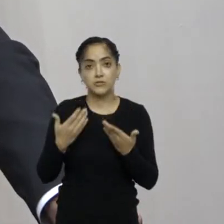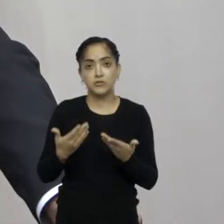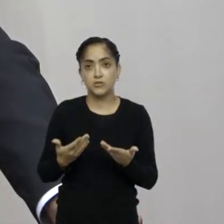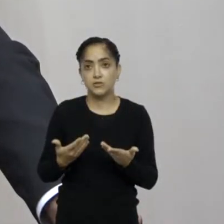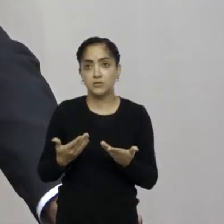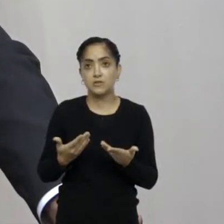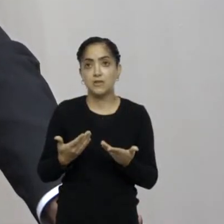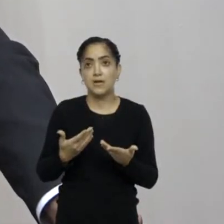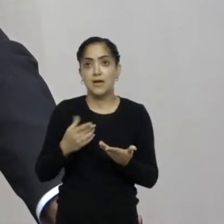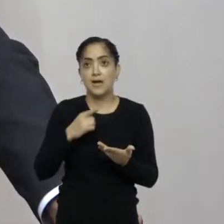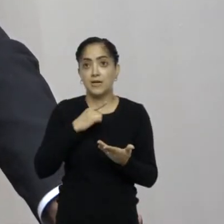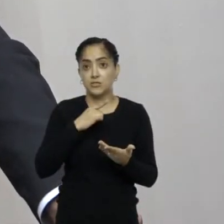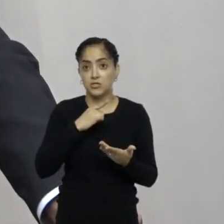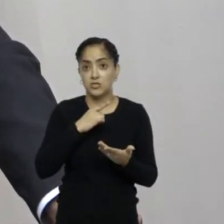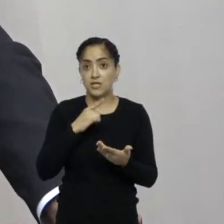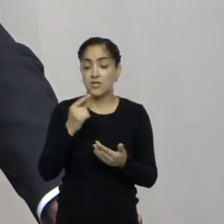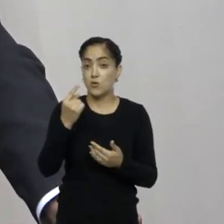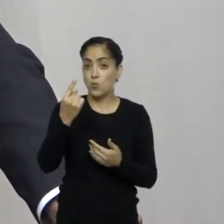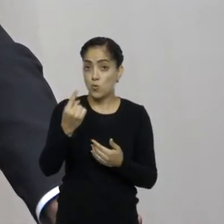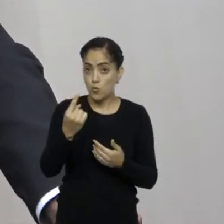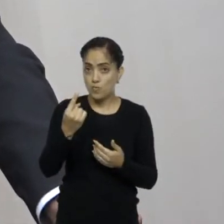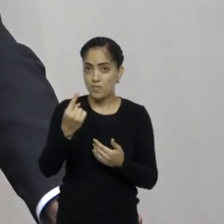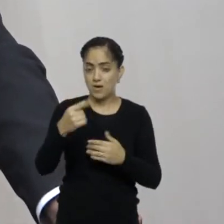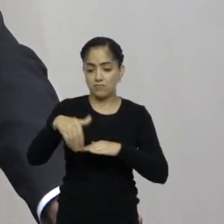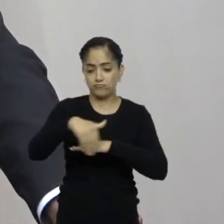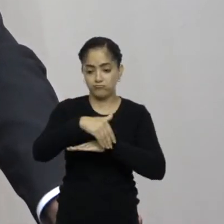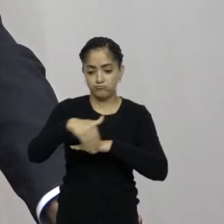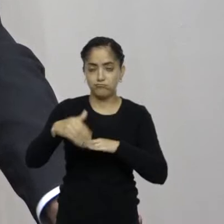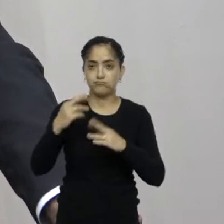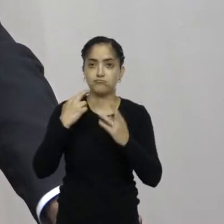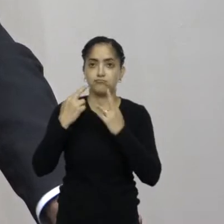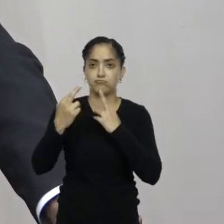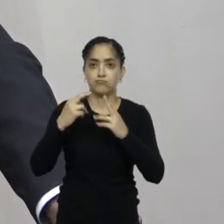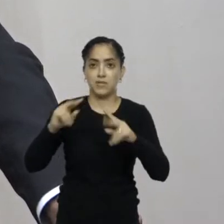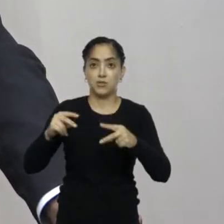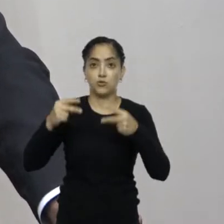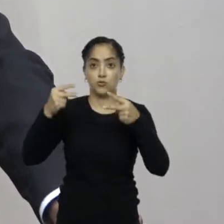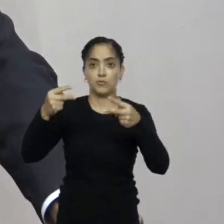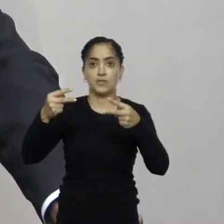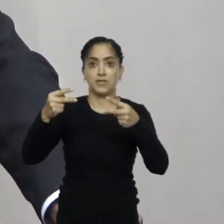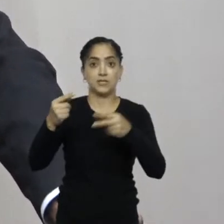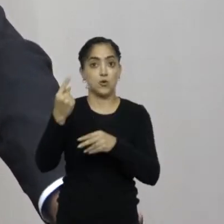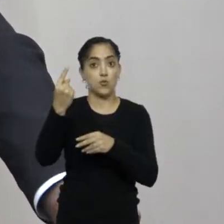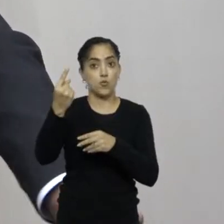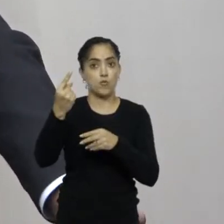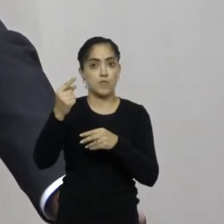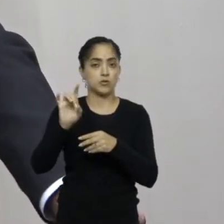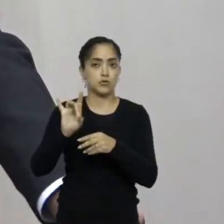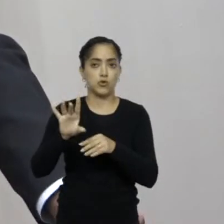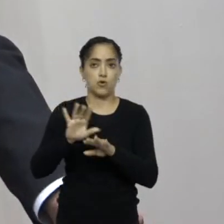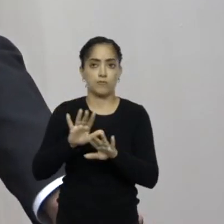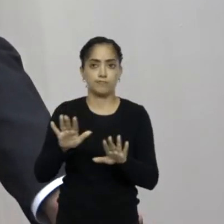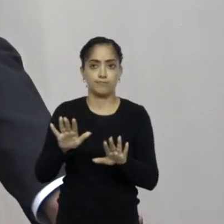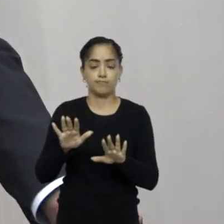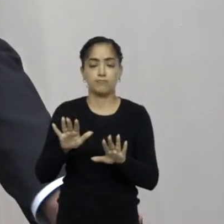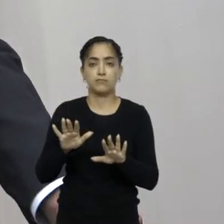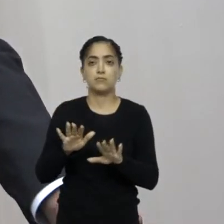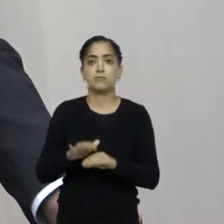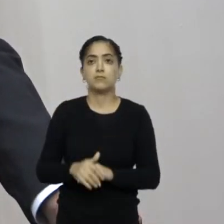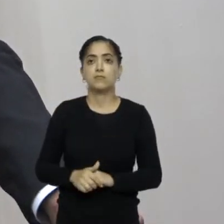nós só temos uma rodovia duplicada, federal, só uma rodovia duplicada, e nos causa